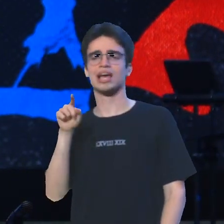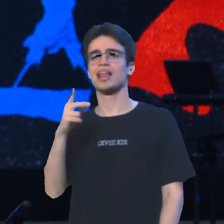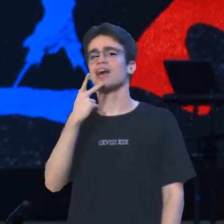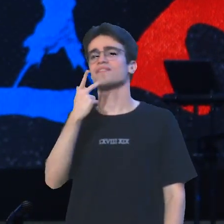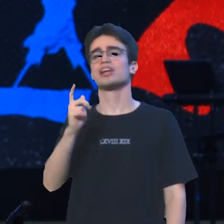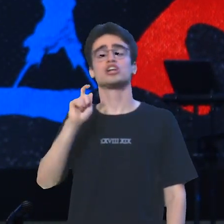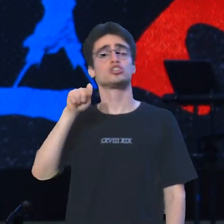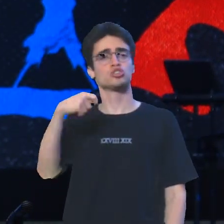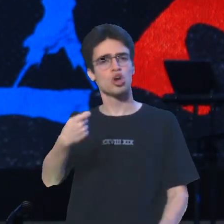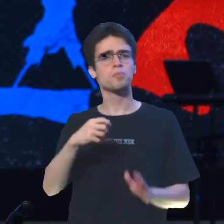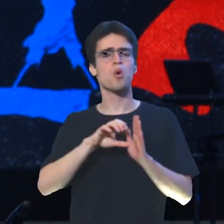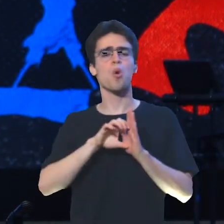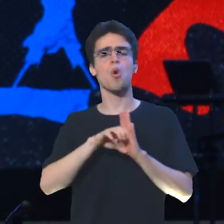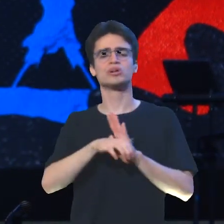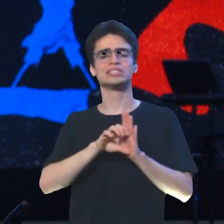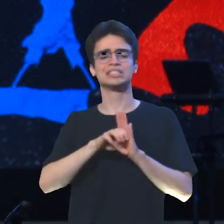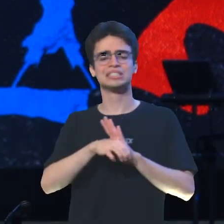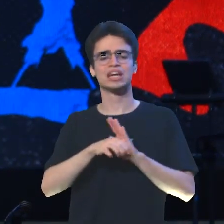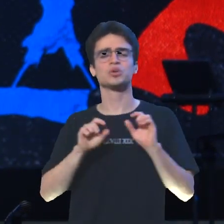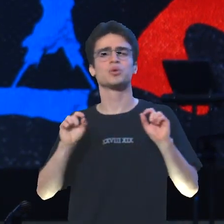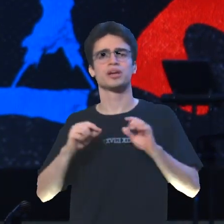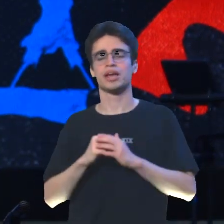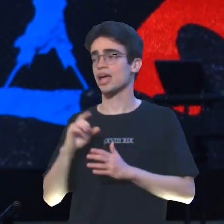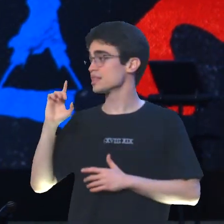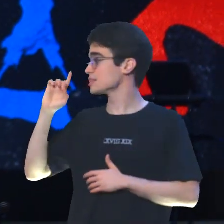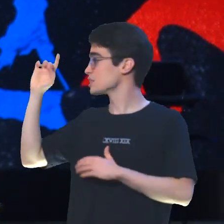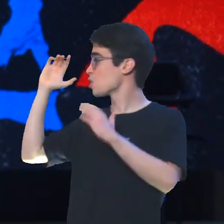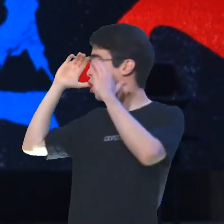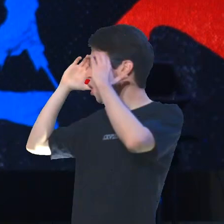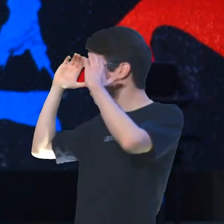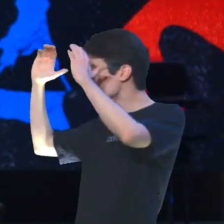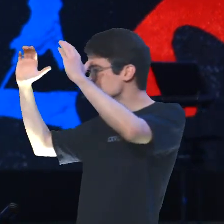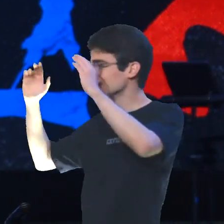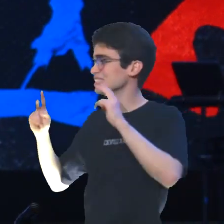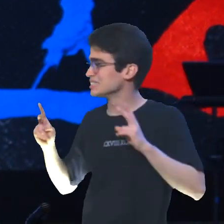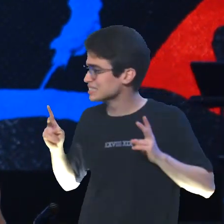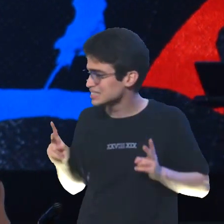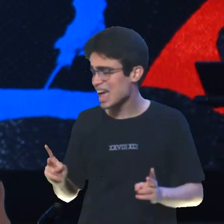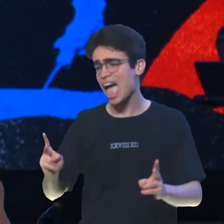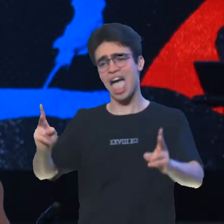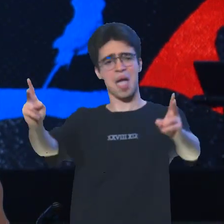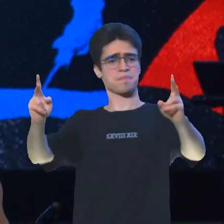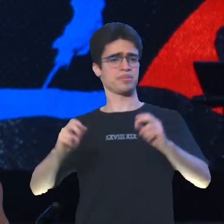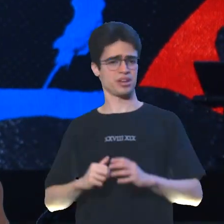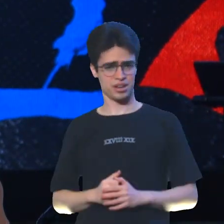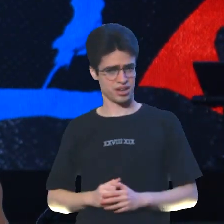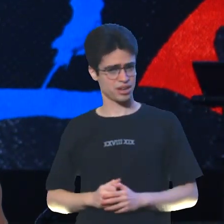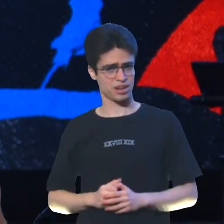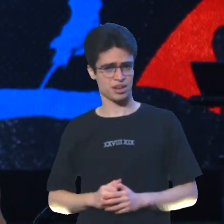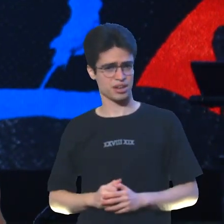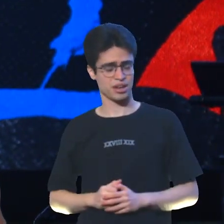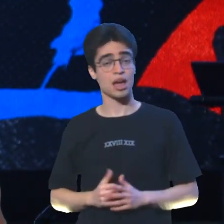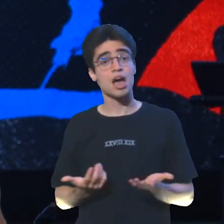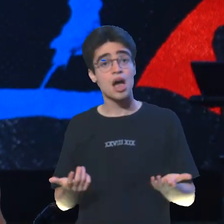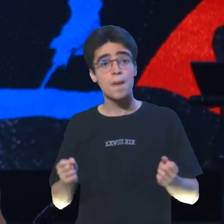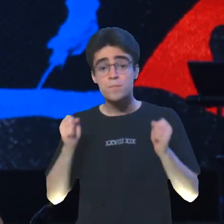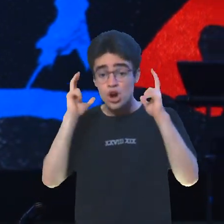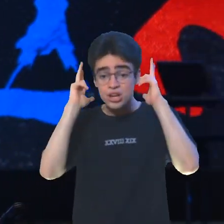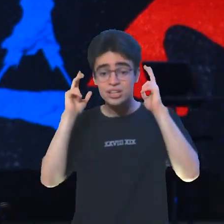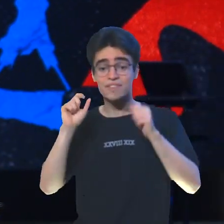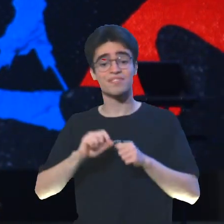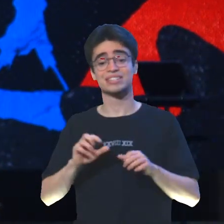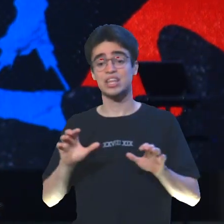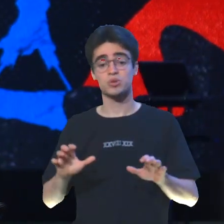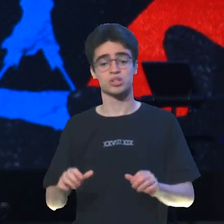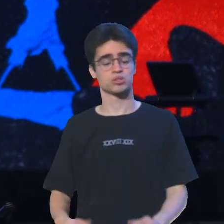um conceito que é obedecer a Deus sem reservas. E é isso que Moisés está fazendo